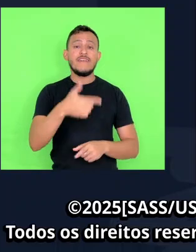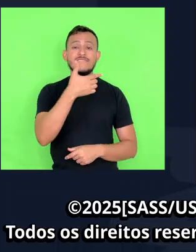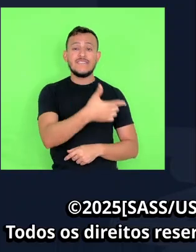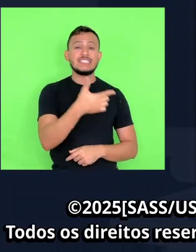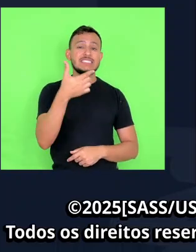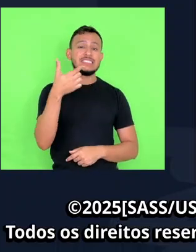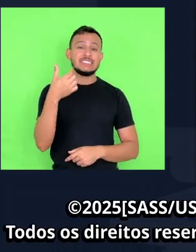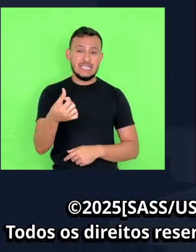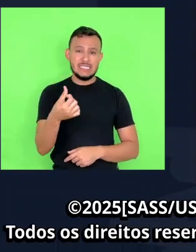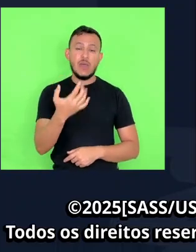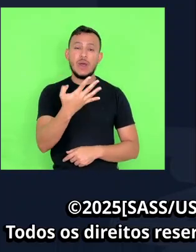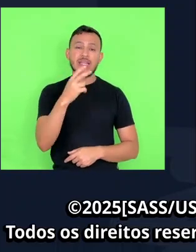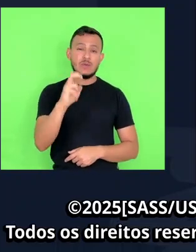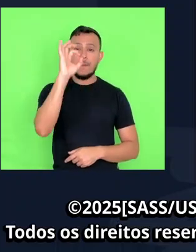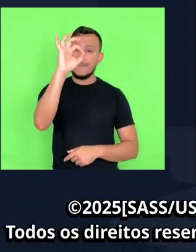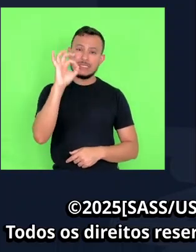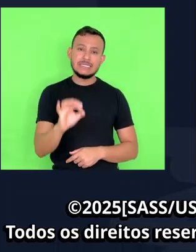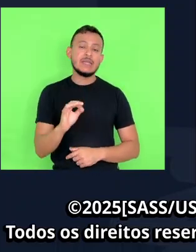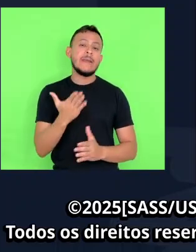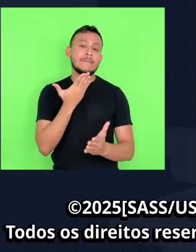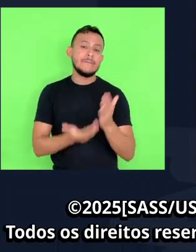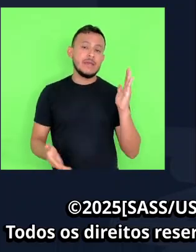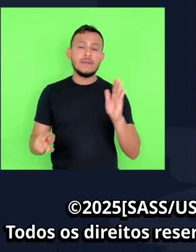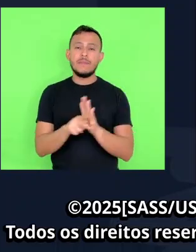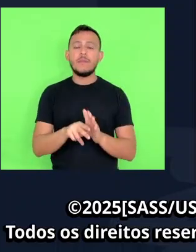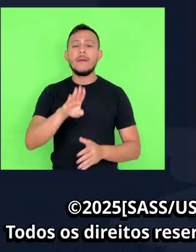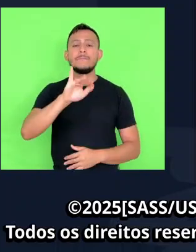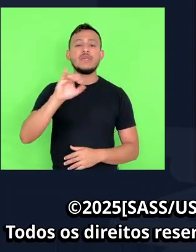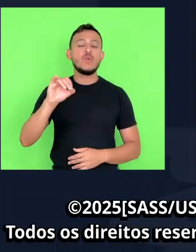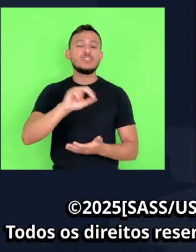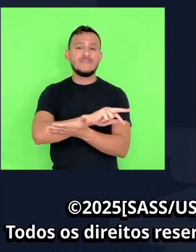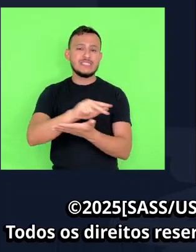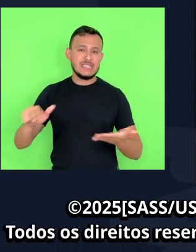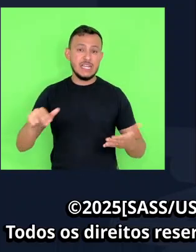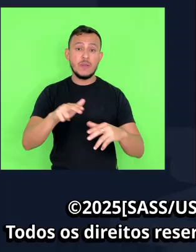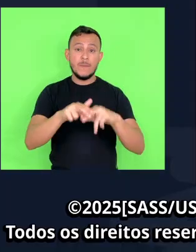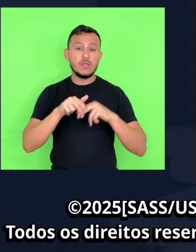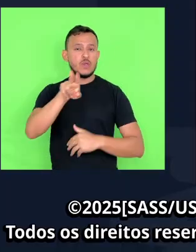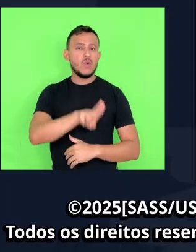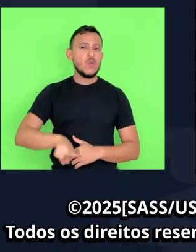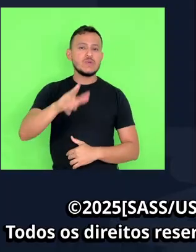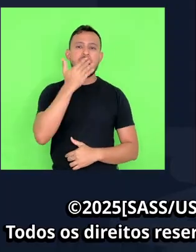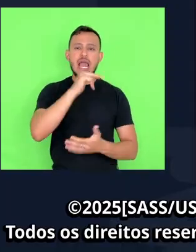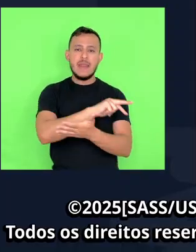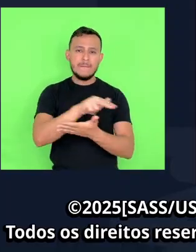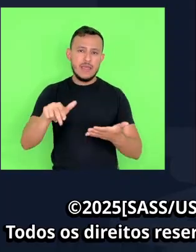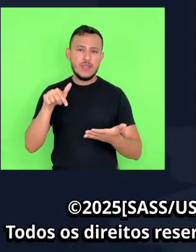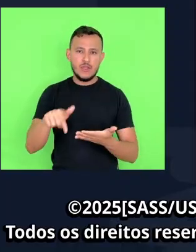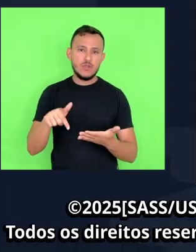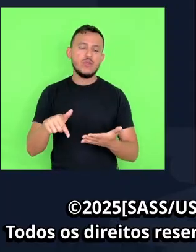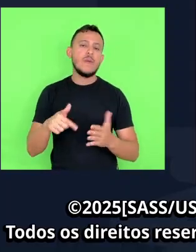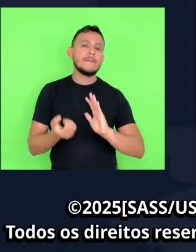26 a 45% da perda da biodiversidade, porque eles usam alimentos